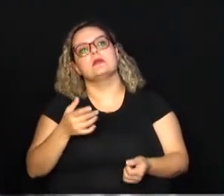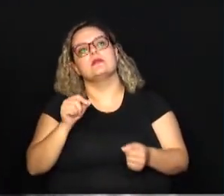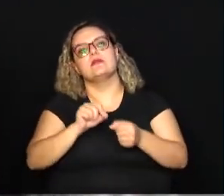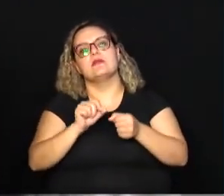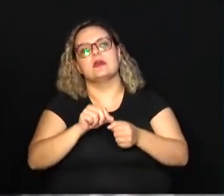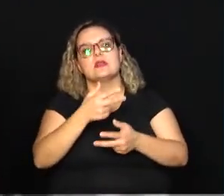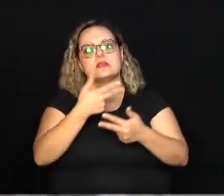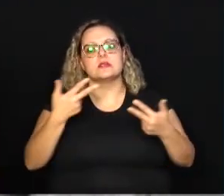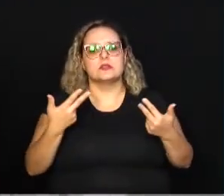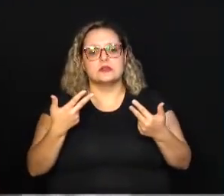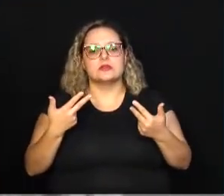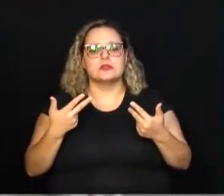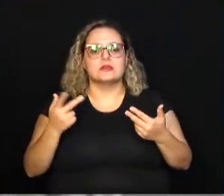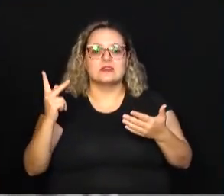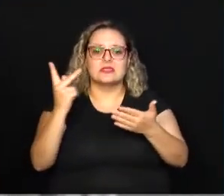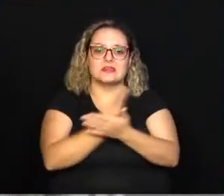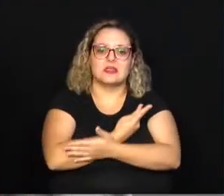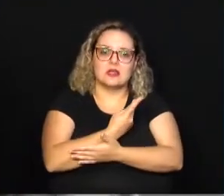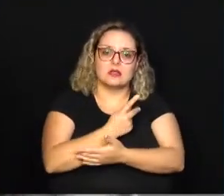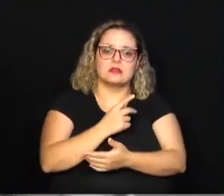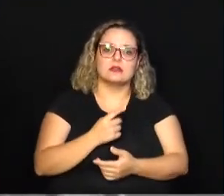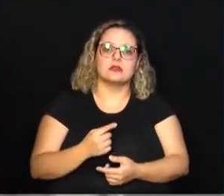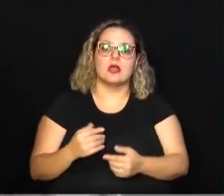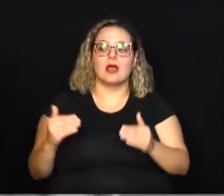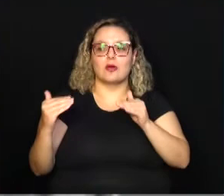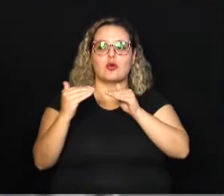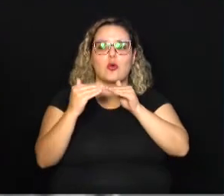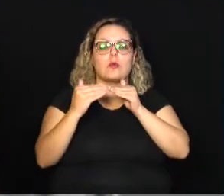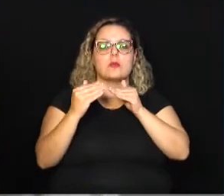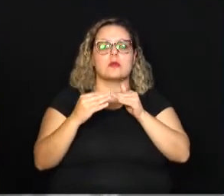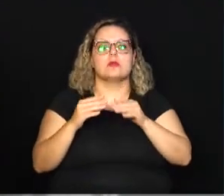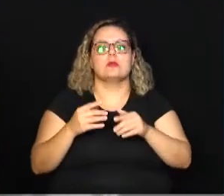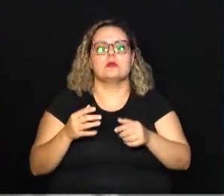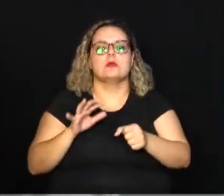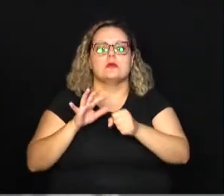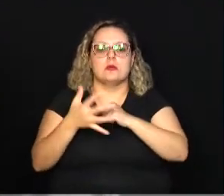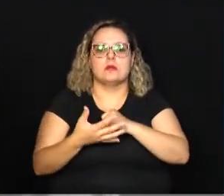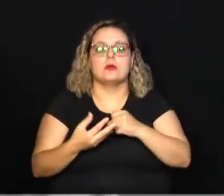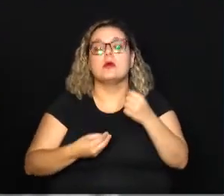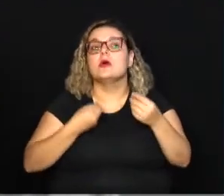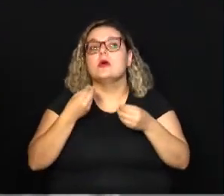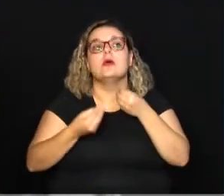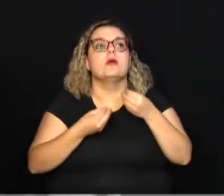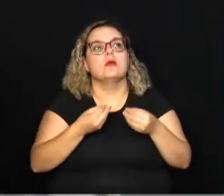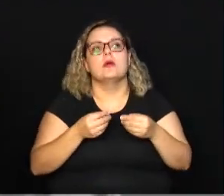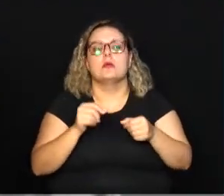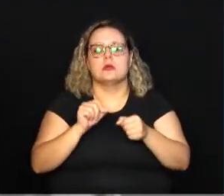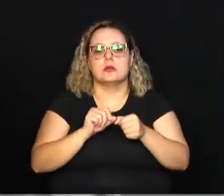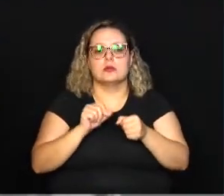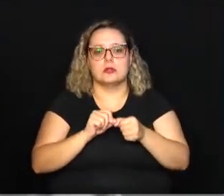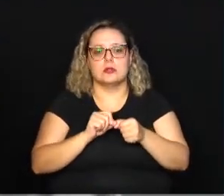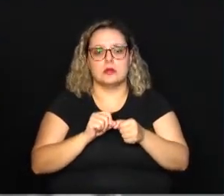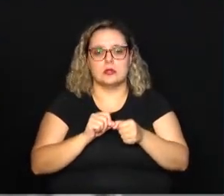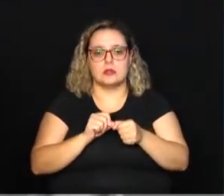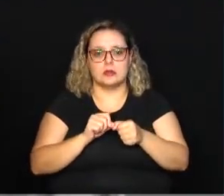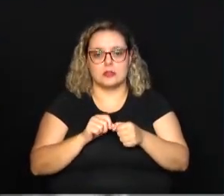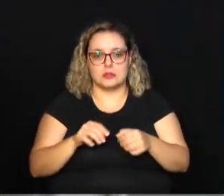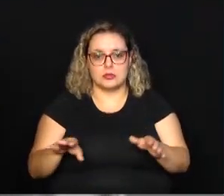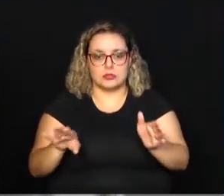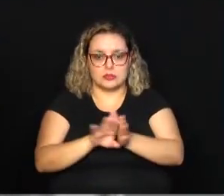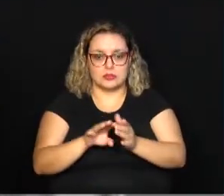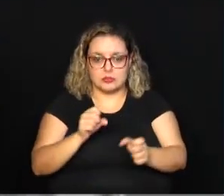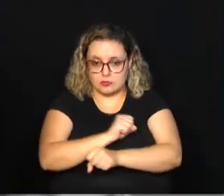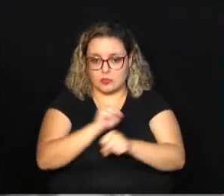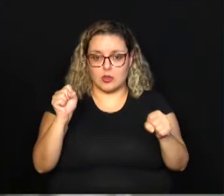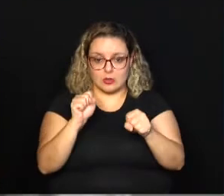do vírus. E aí, nesse cenário, qual que é a saída que nós temos diante desse momento que a gente está chegando nesse colapso? E eu digo